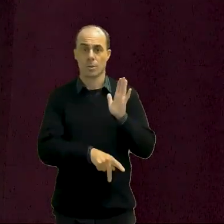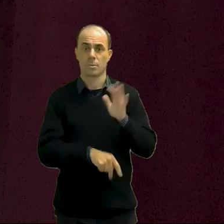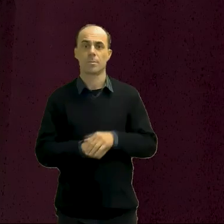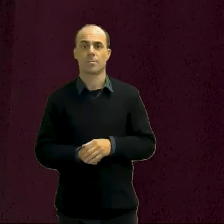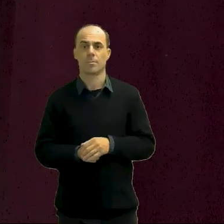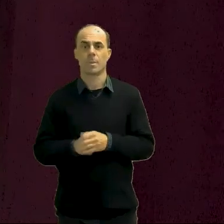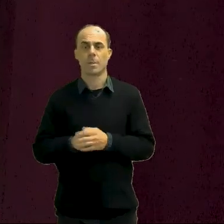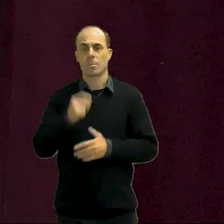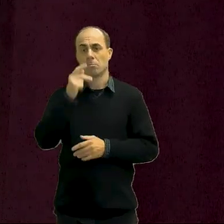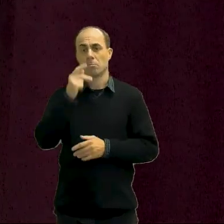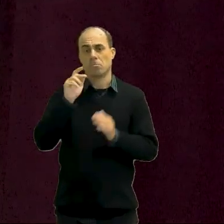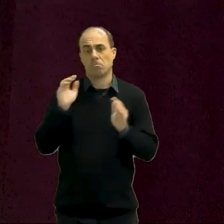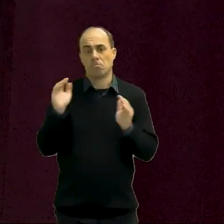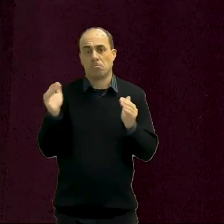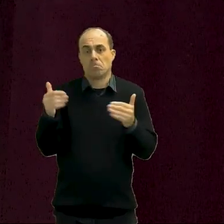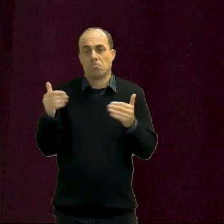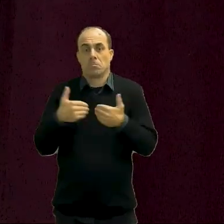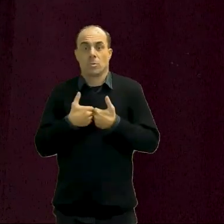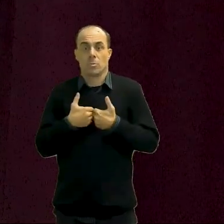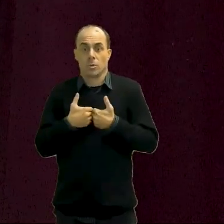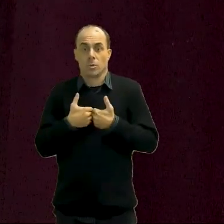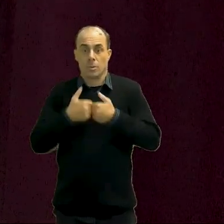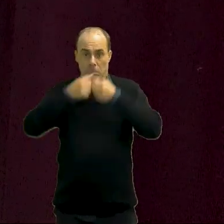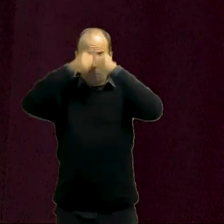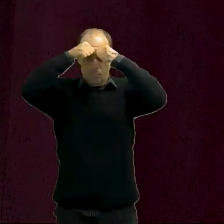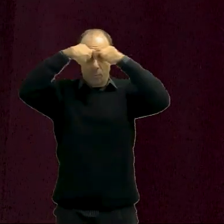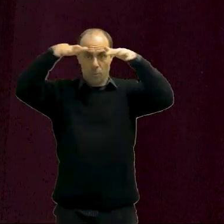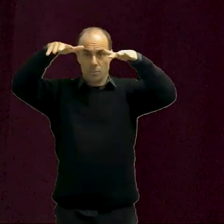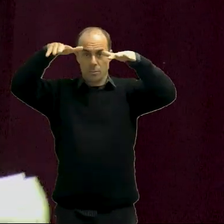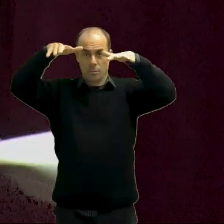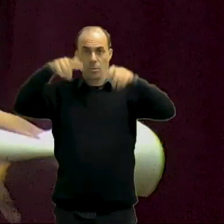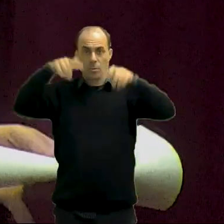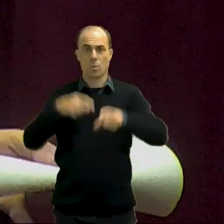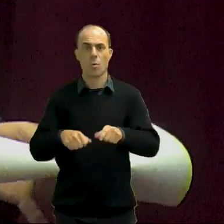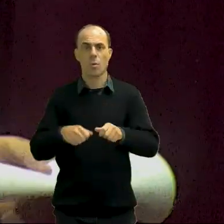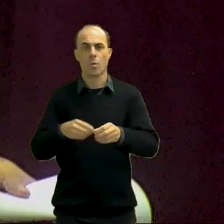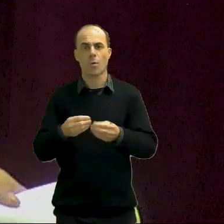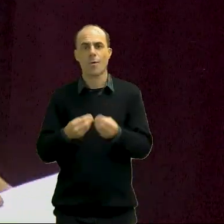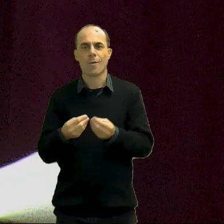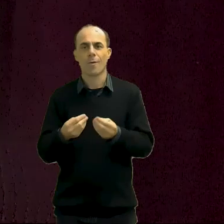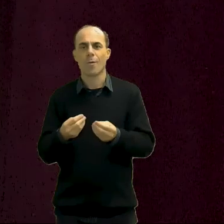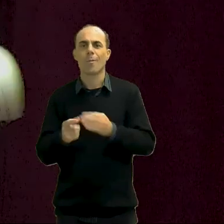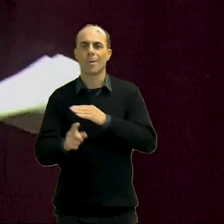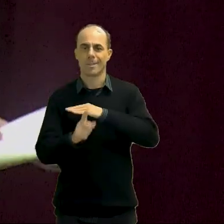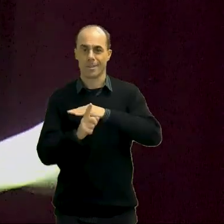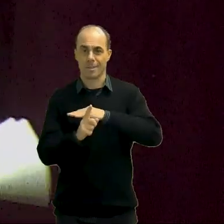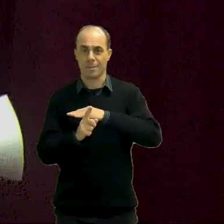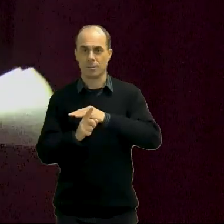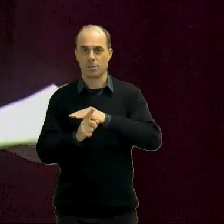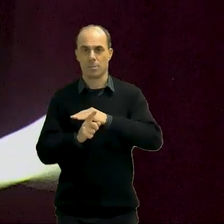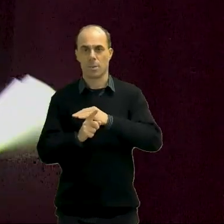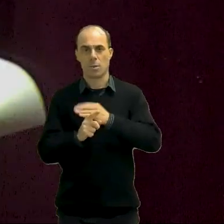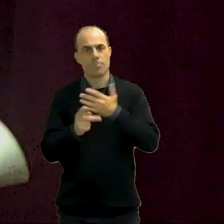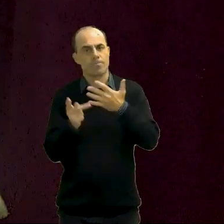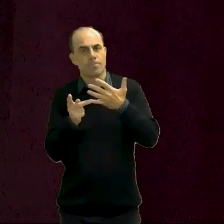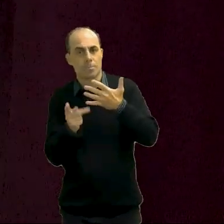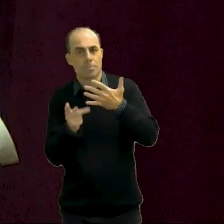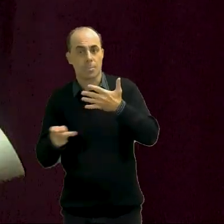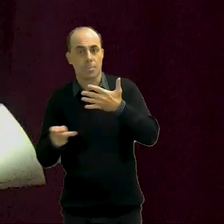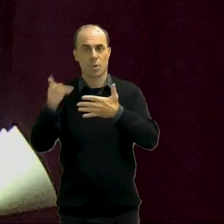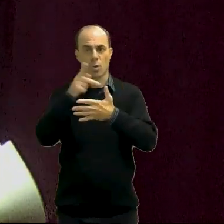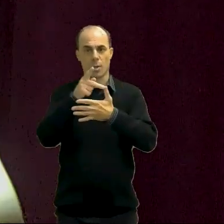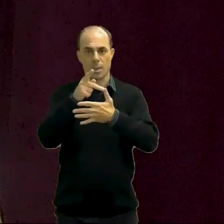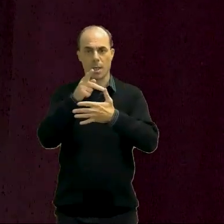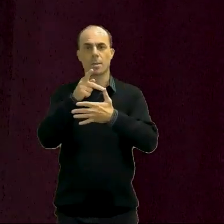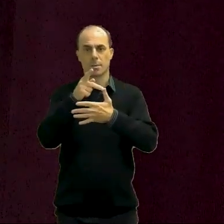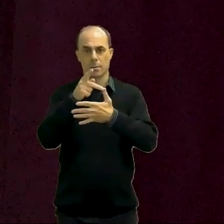autismo por exemplo que eles podem que eles eh serão atendidos com preferência todos na verdade todas as pessoas com deficiência Elas